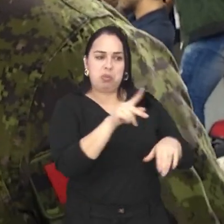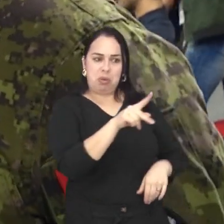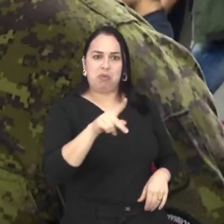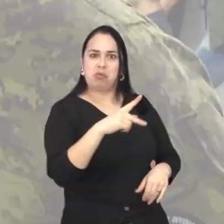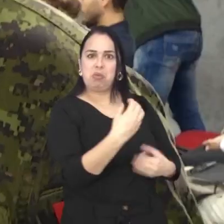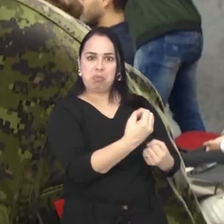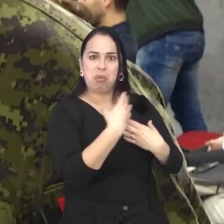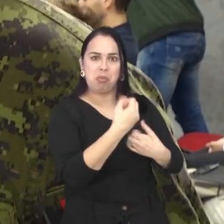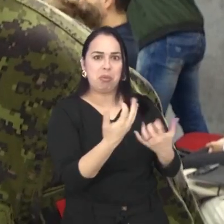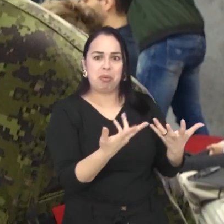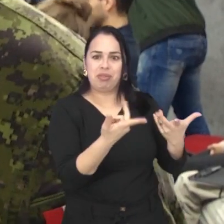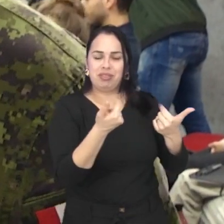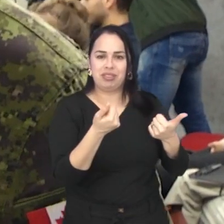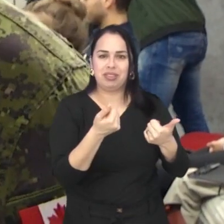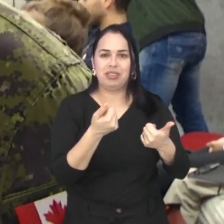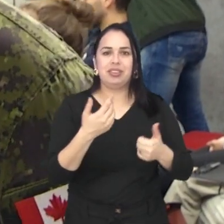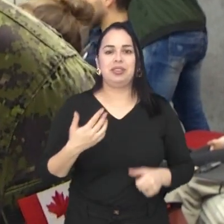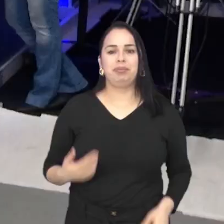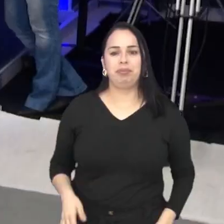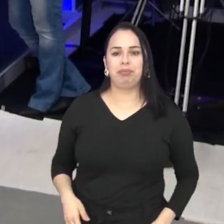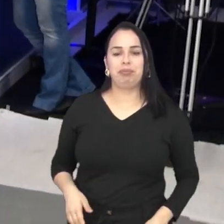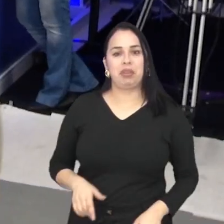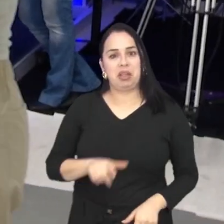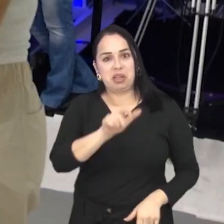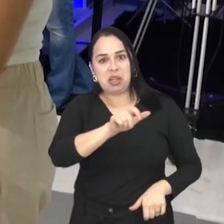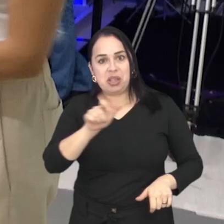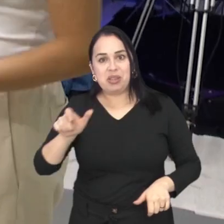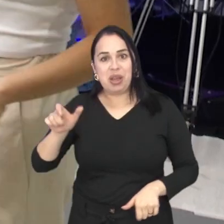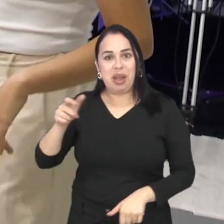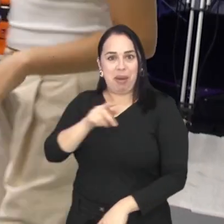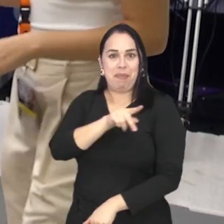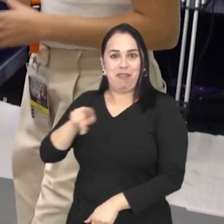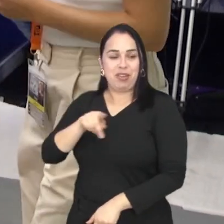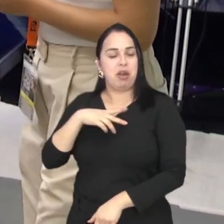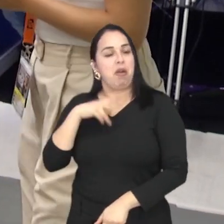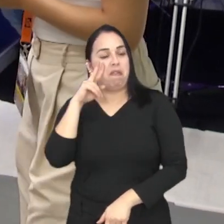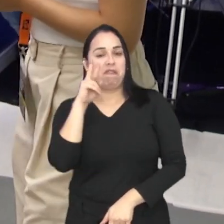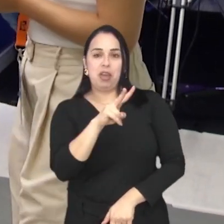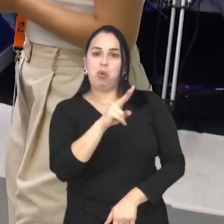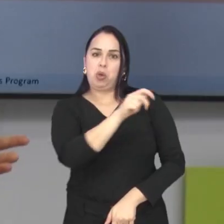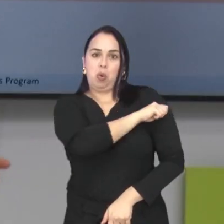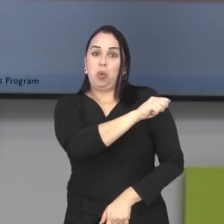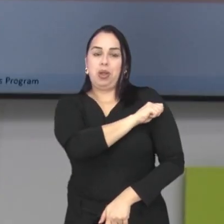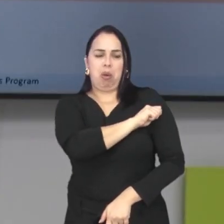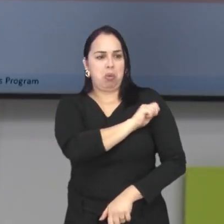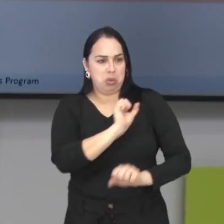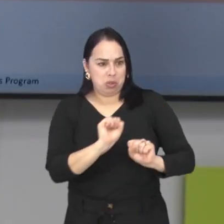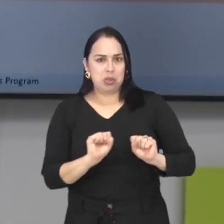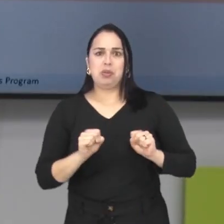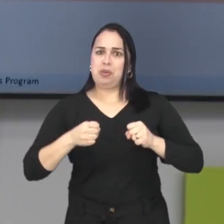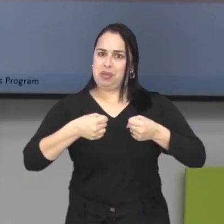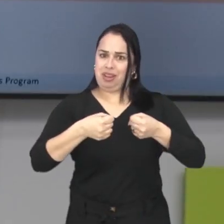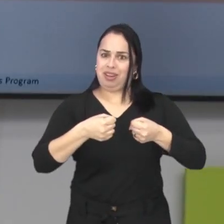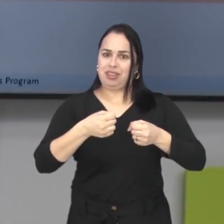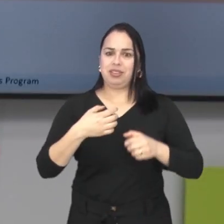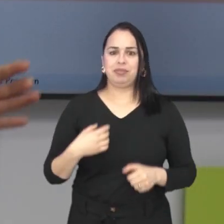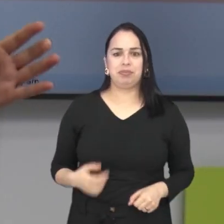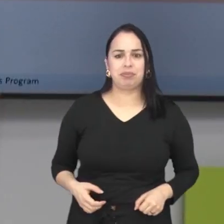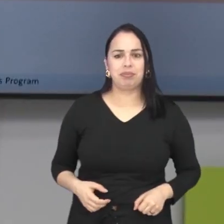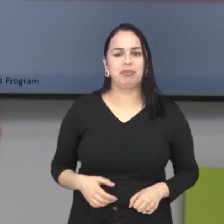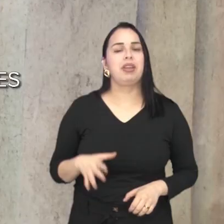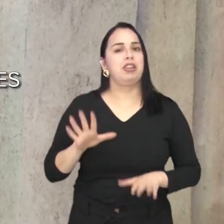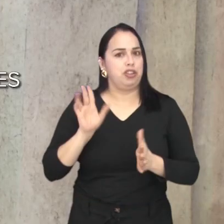Xbox o esforço da turma foi reconhecido pela professora que viu o potencial dos futuros